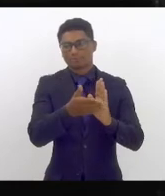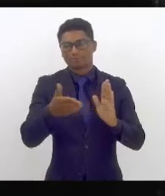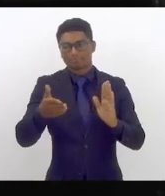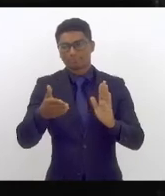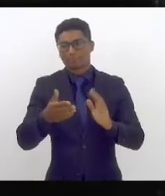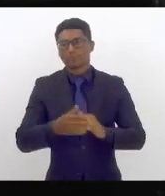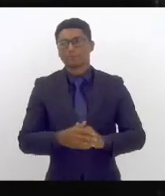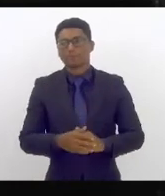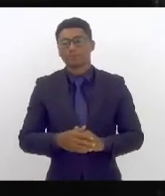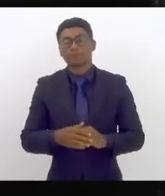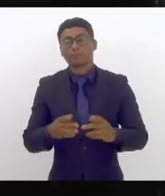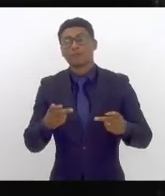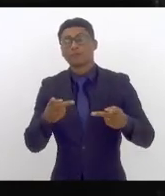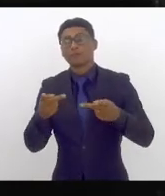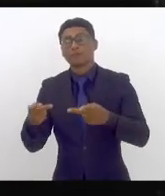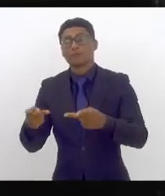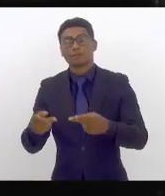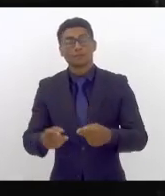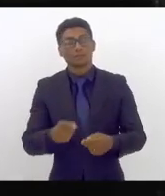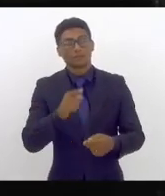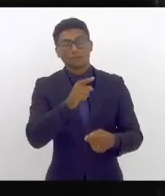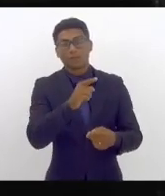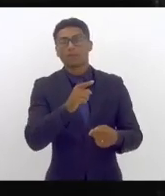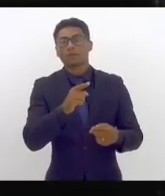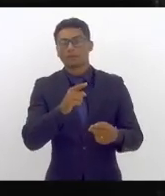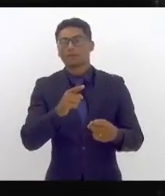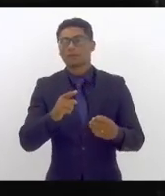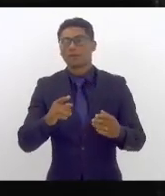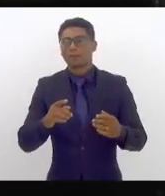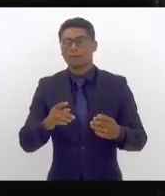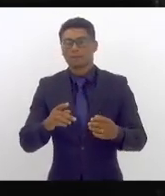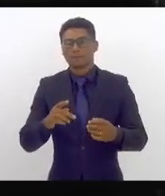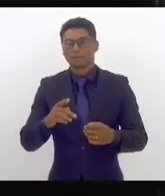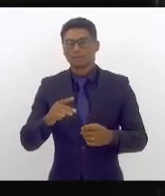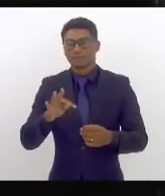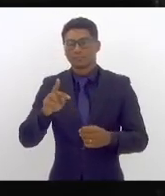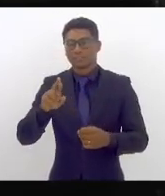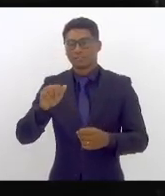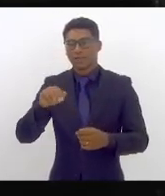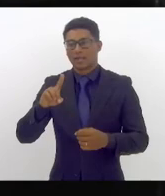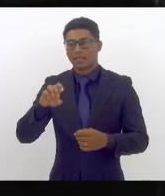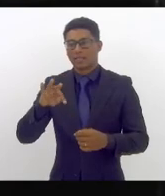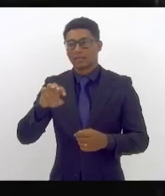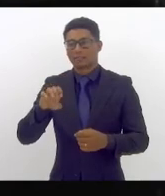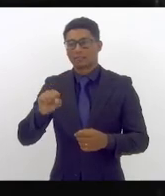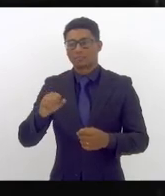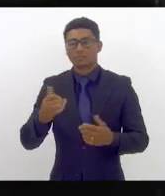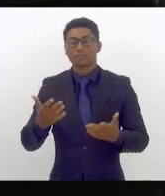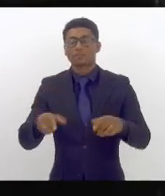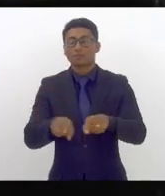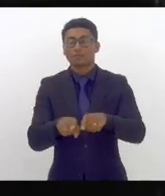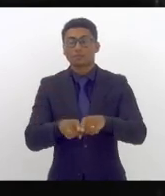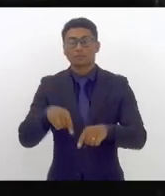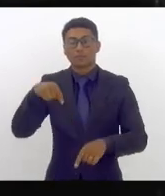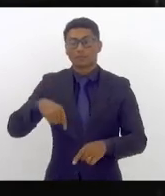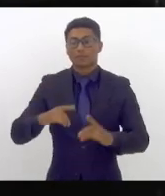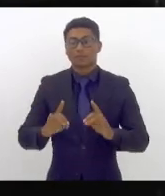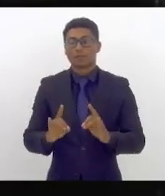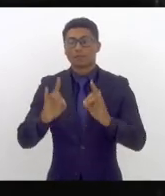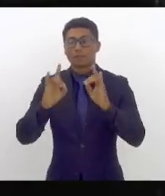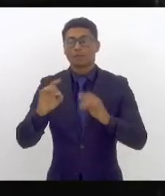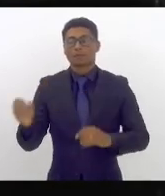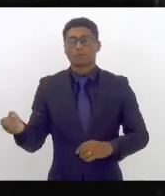guiada não só o palácio Tiradentes como também aqui na Nova Sede não é da alerj